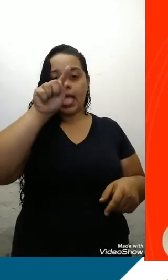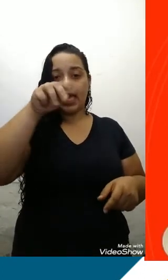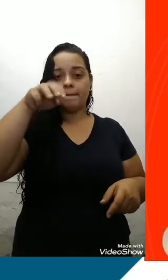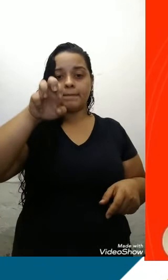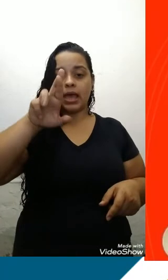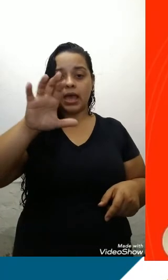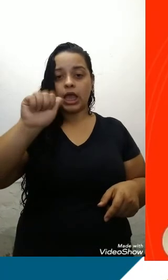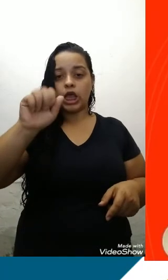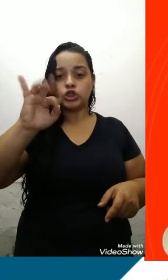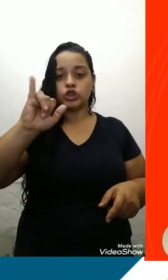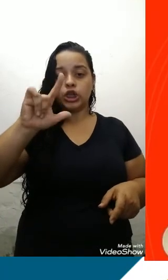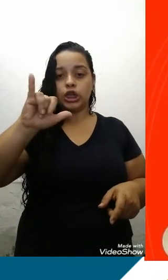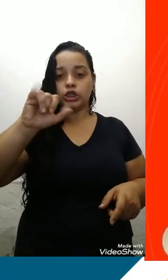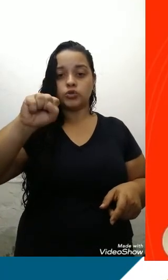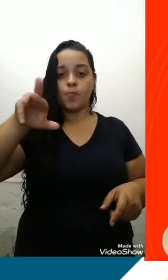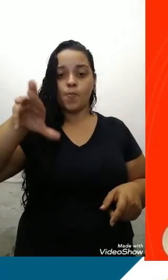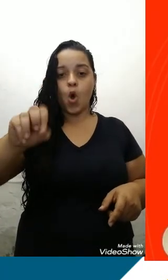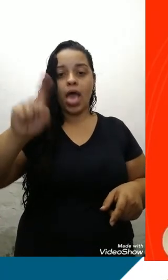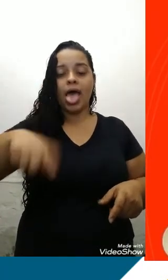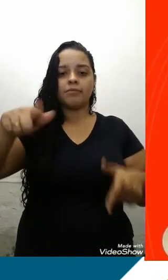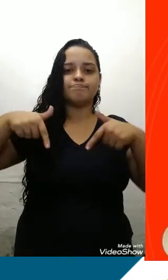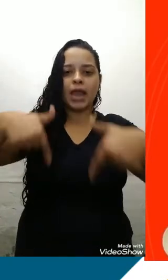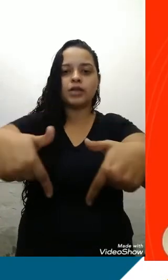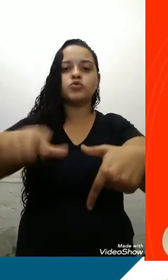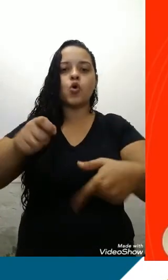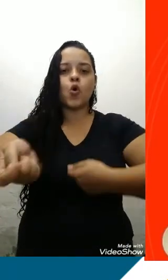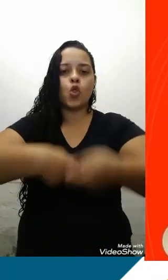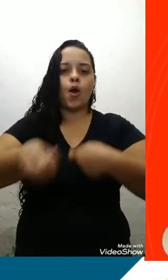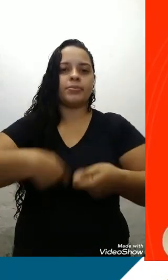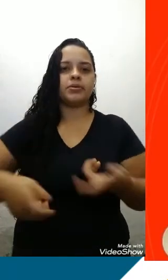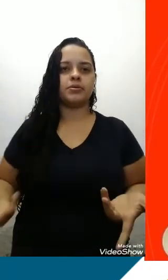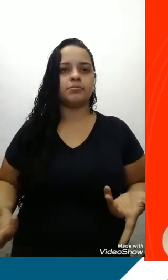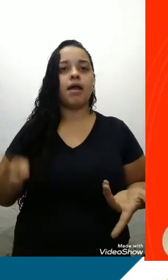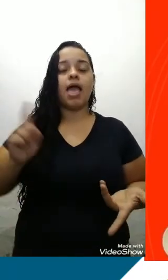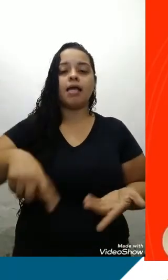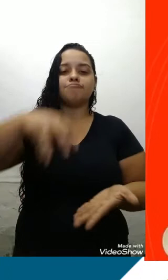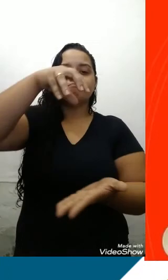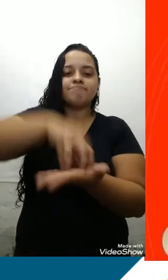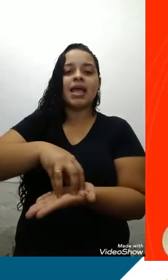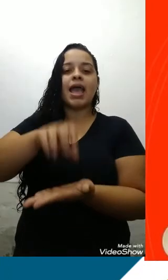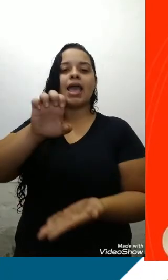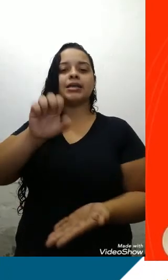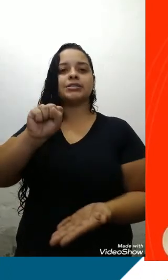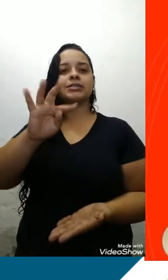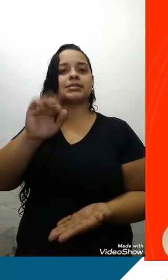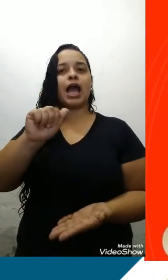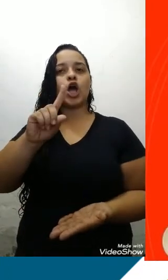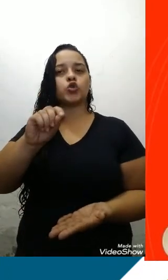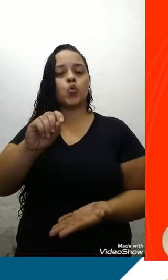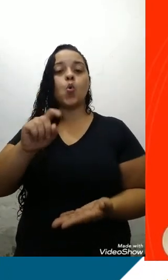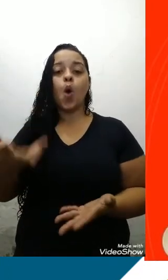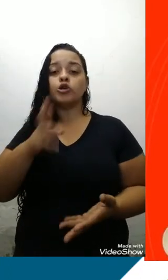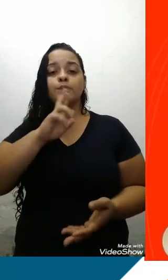é uma prática econômica do absolutismo, ela é uma prática centrada no Estado. Sendo assim,